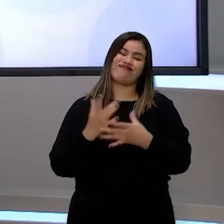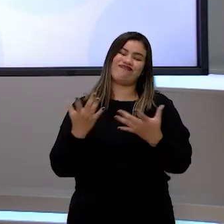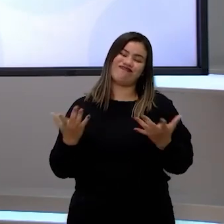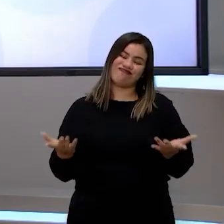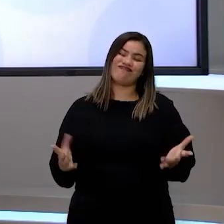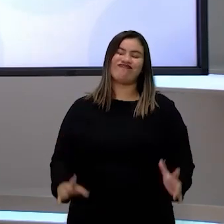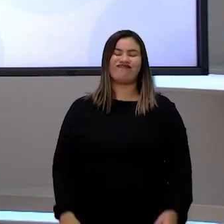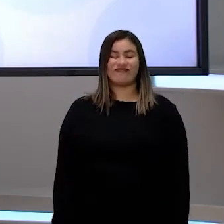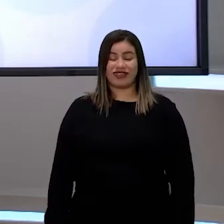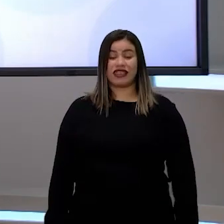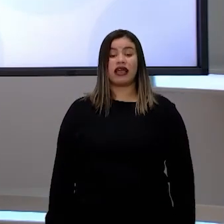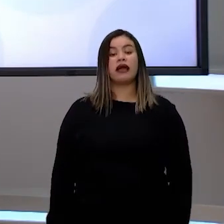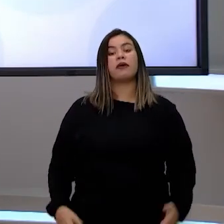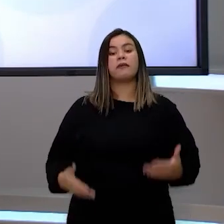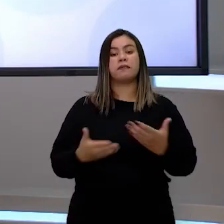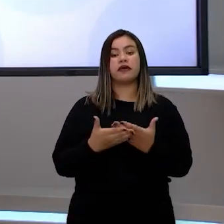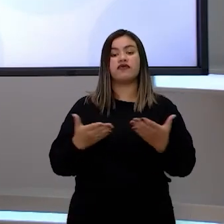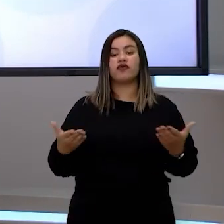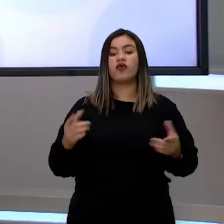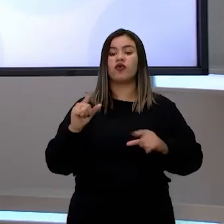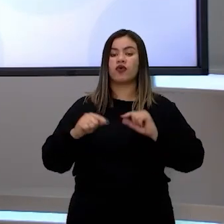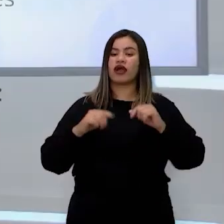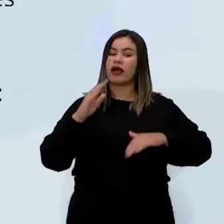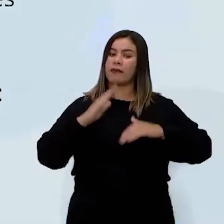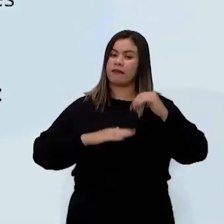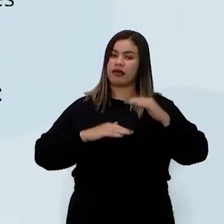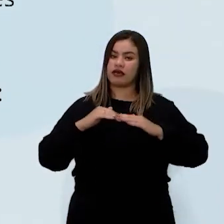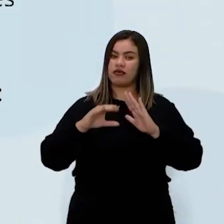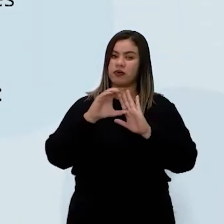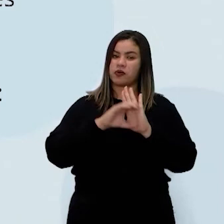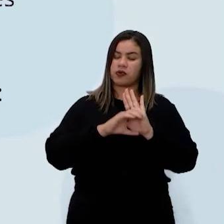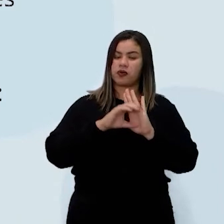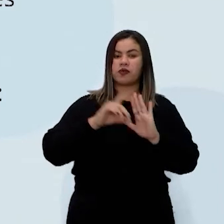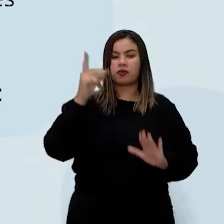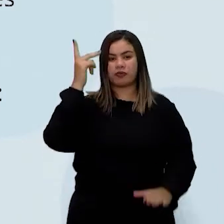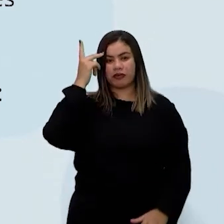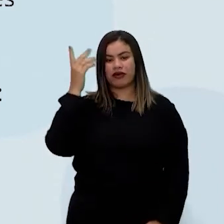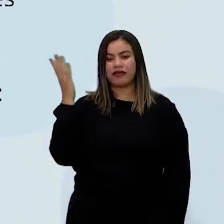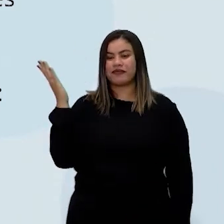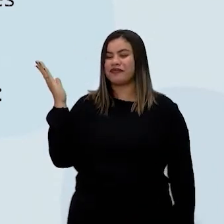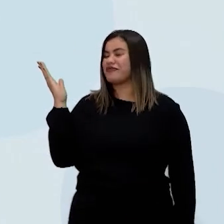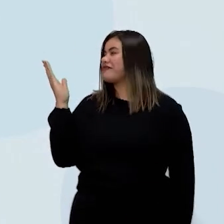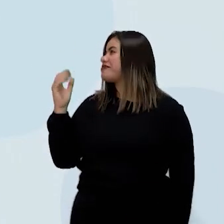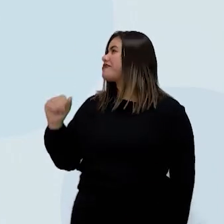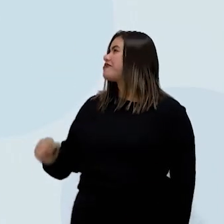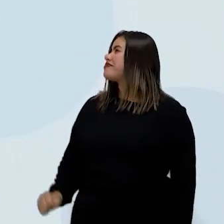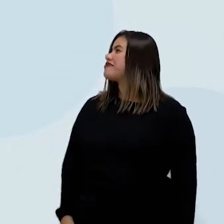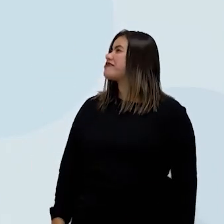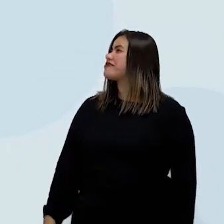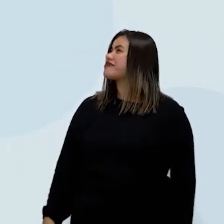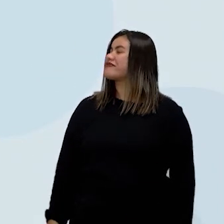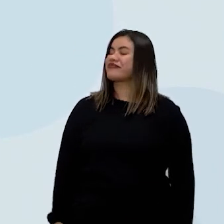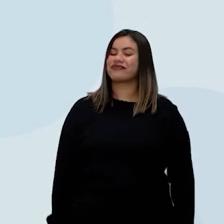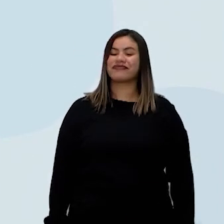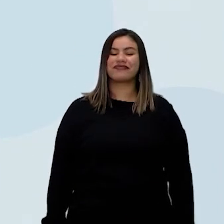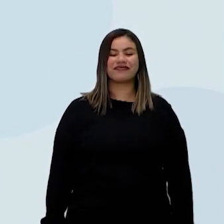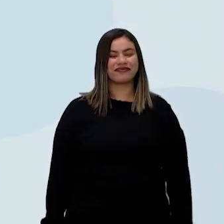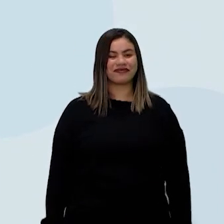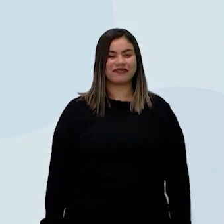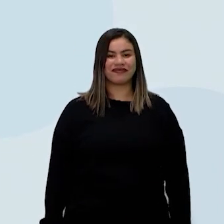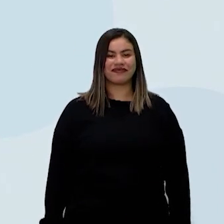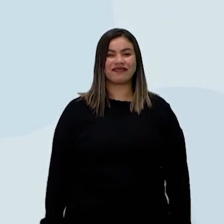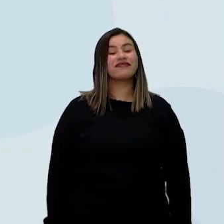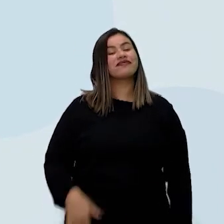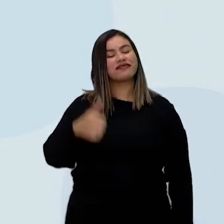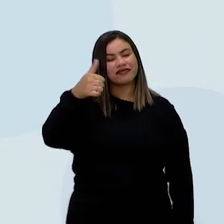E aí, gente, para vocês, né, tá aí a habilidade do currículo paulista para vocês. E, né,